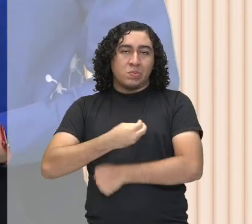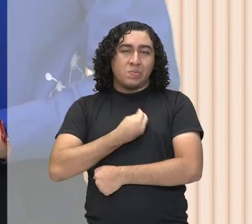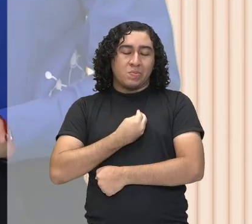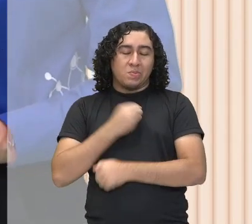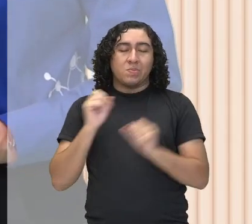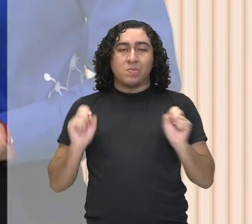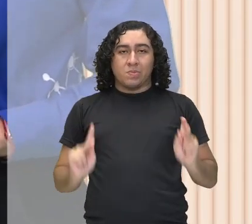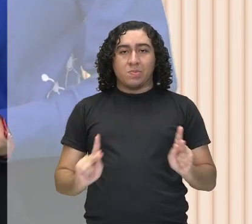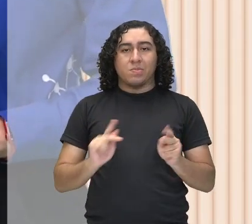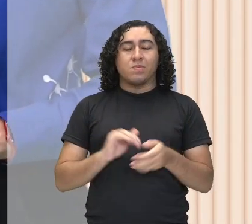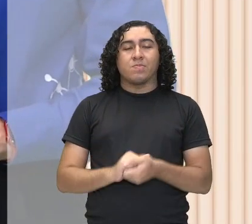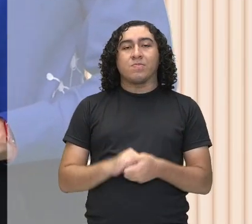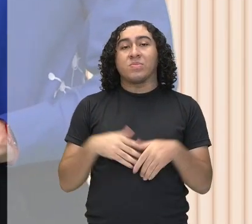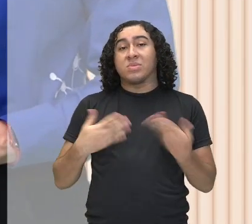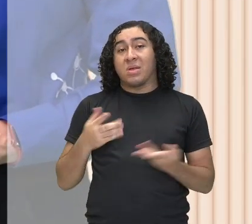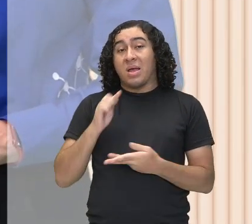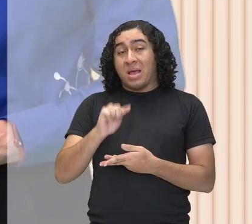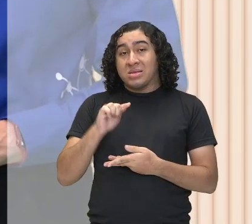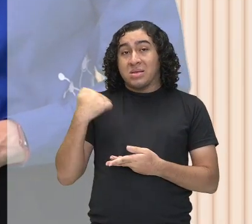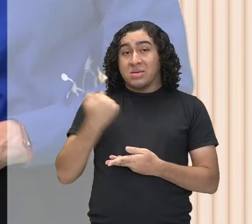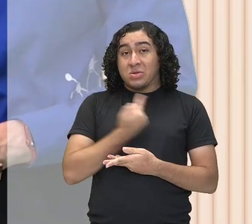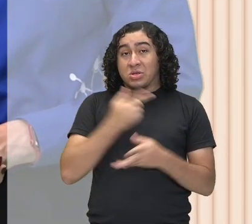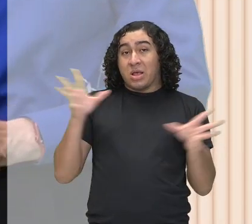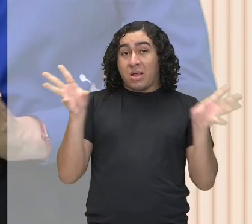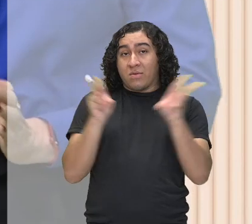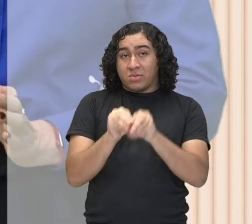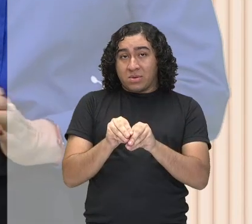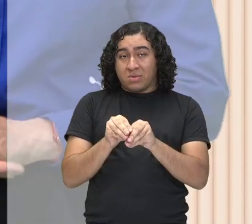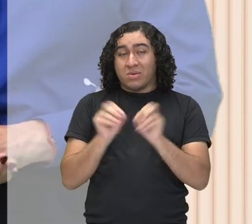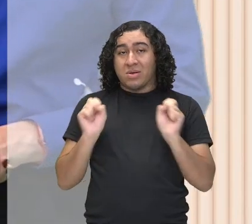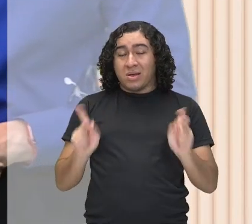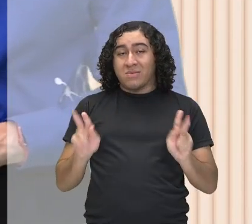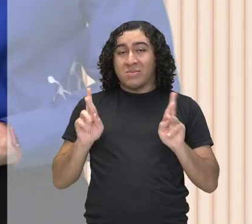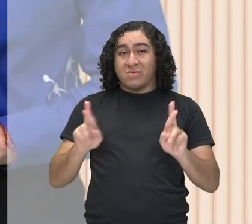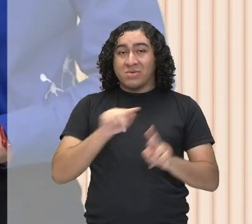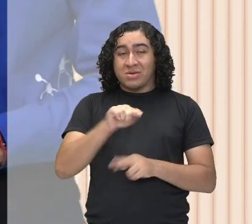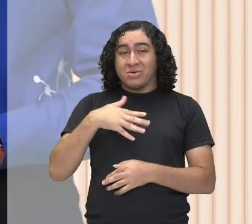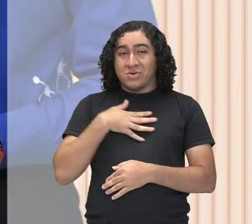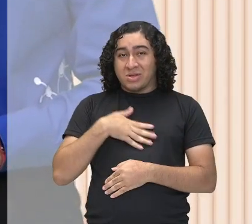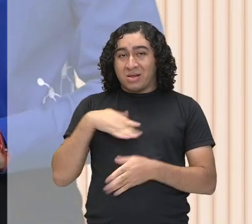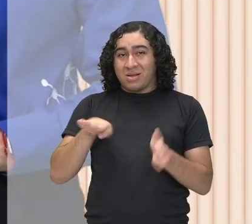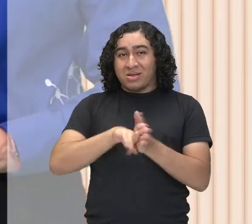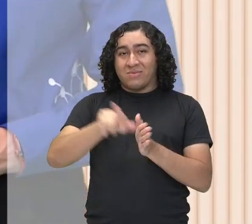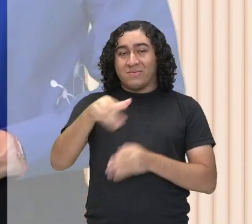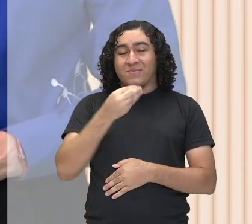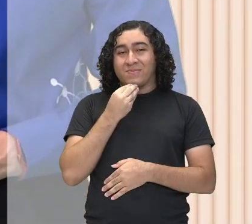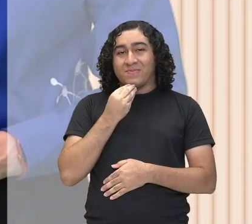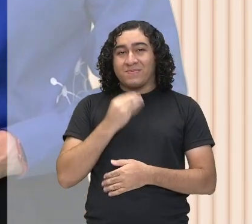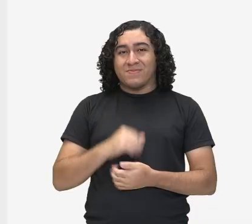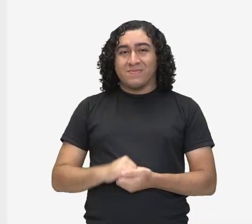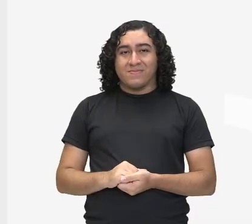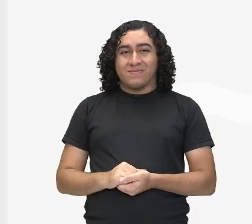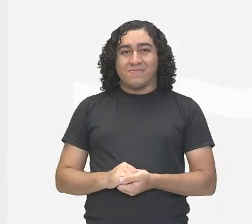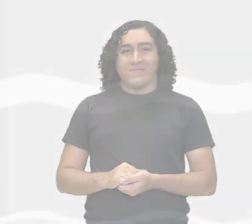certo? Então, essa foi a nossa revisão. Espero que todos tenham gostado e até uma próxima.